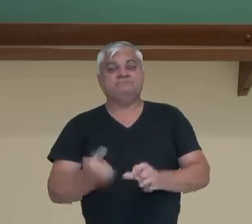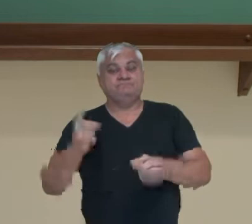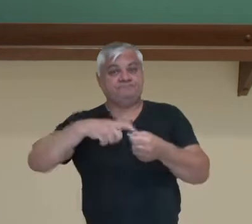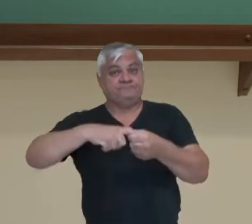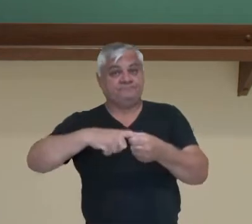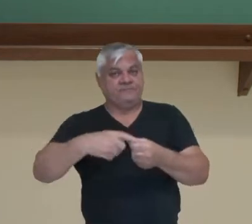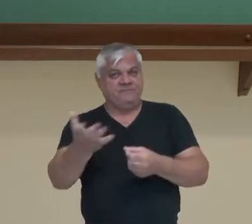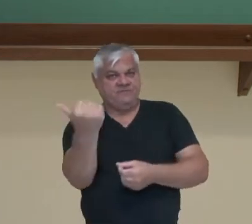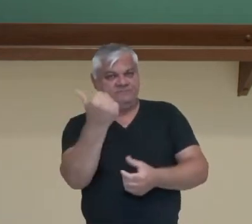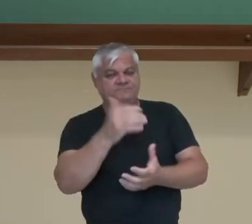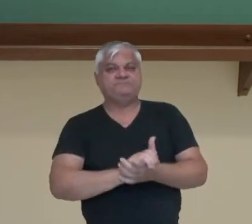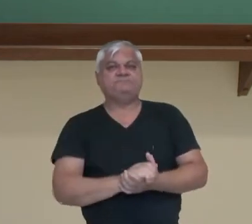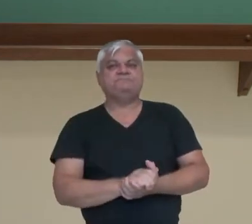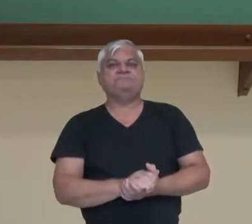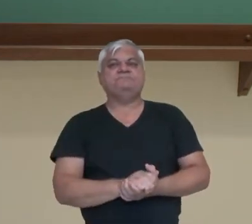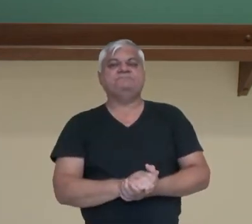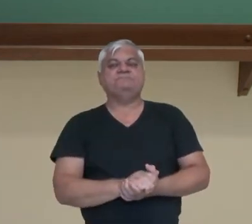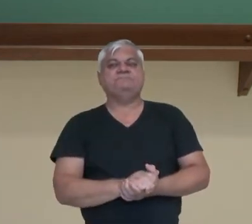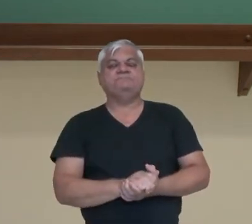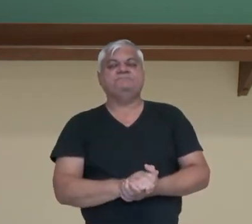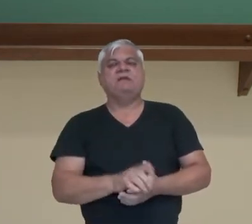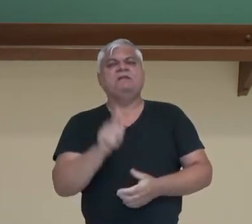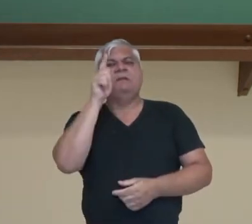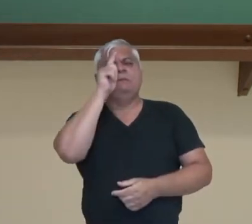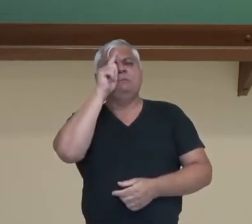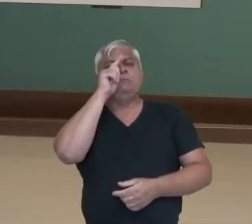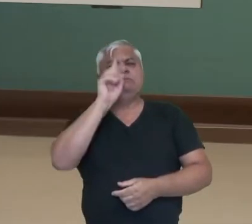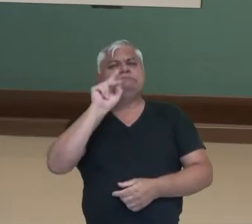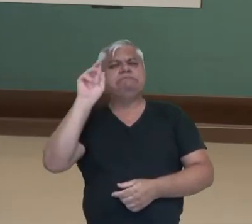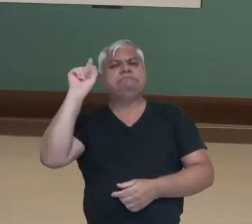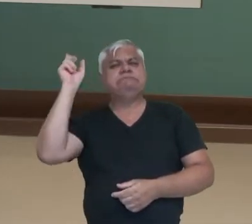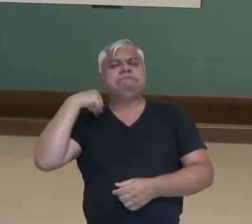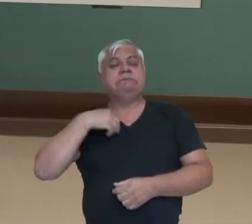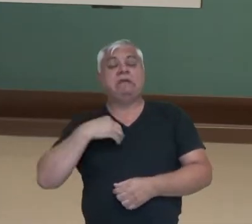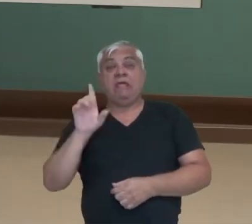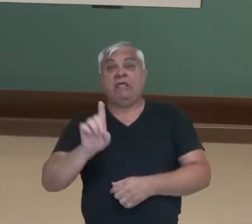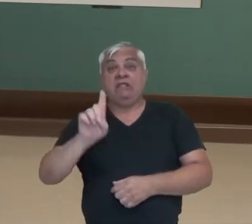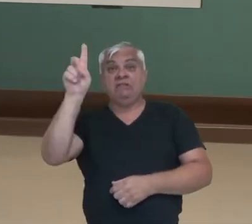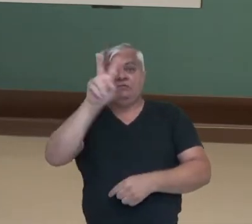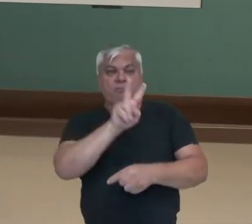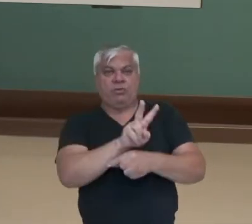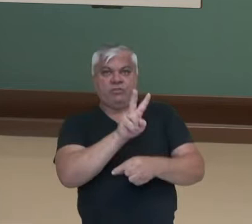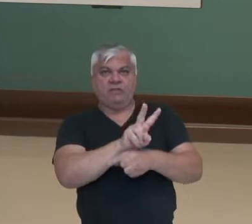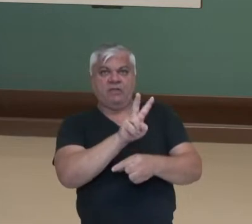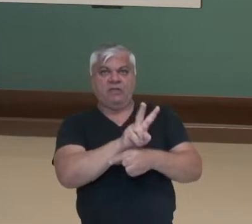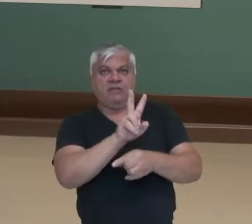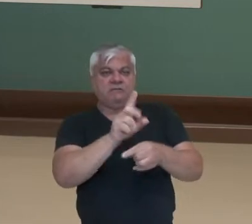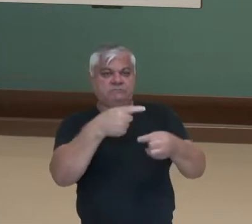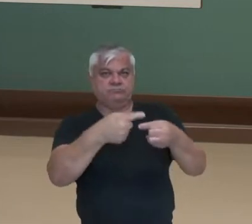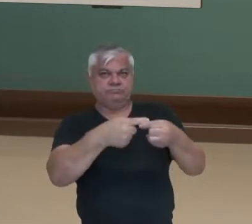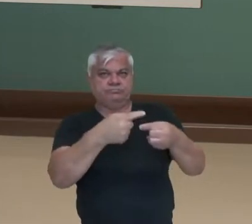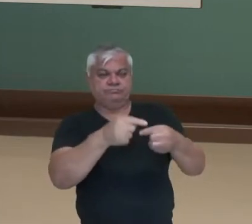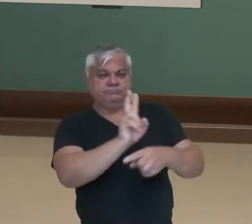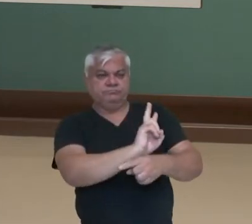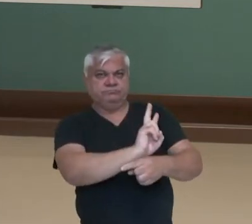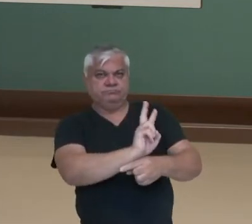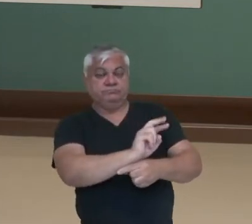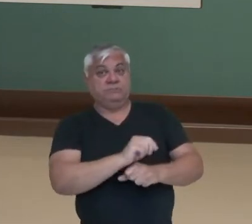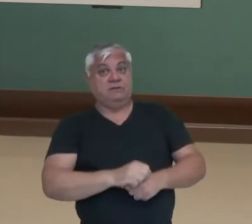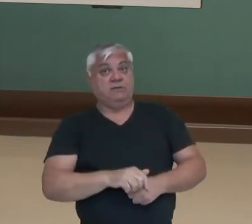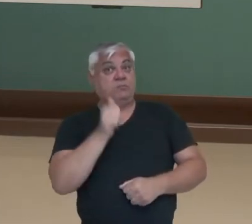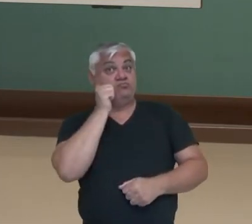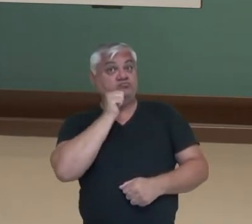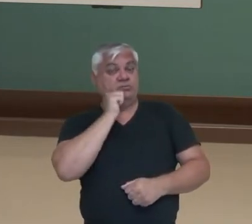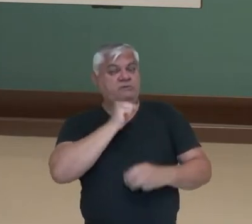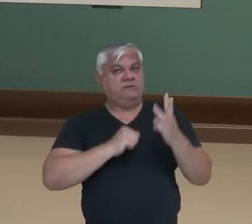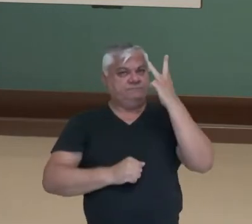Voltamos. Bora lá? Na Grécia Antiga, os deuses protetores da cidade. Igual eu brinquei com vocês, né? Da Atena, que era